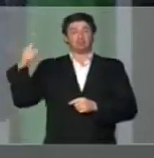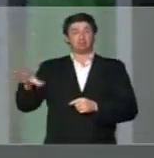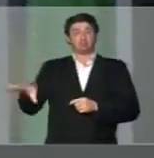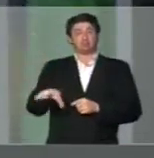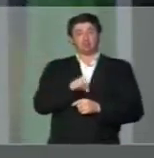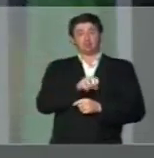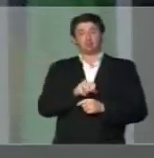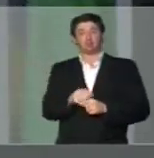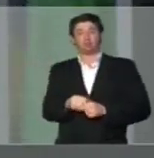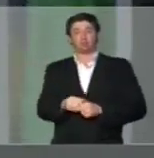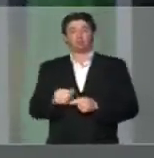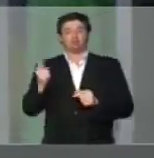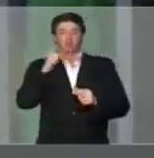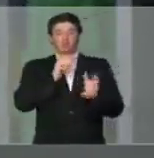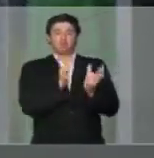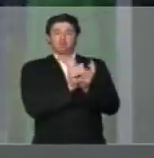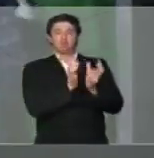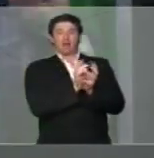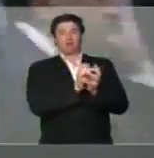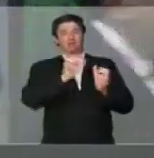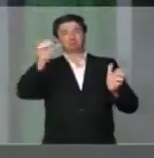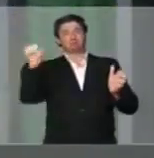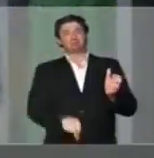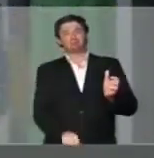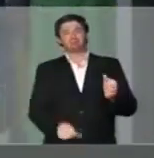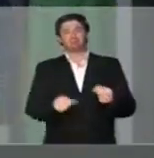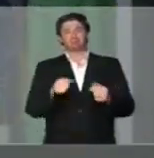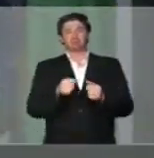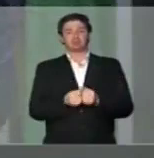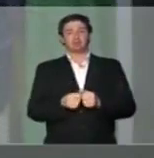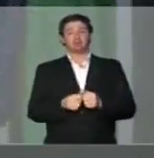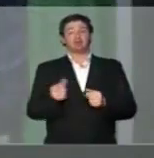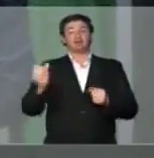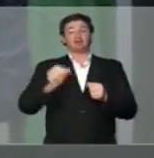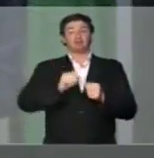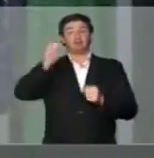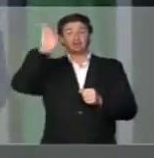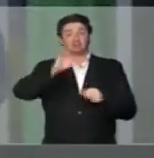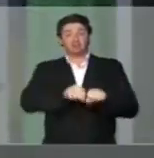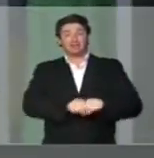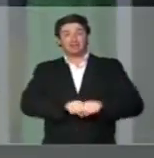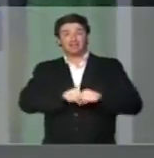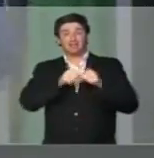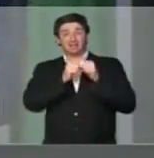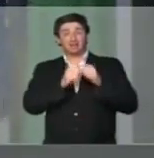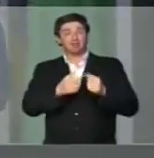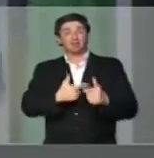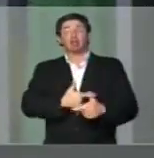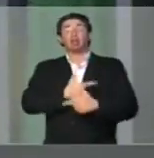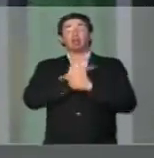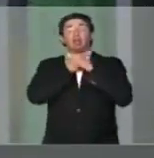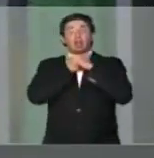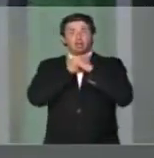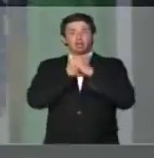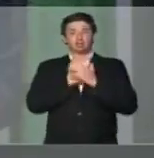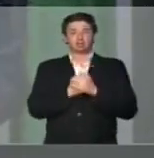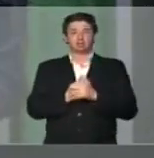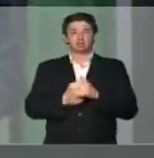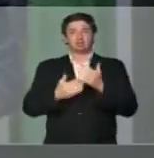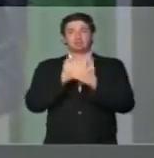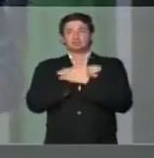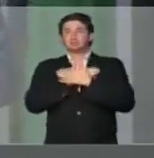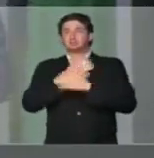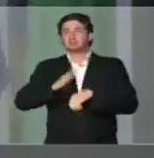para implantar um pacote recessivo que está jogando o Brasil na recessão, com